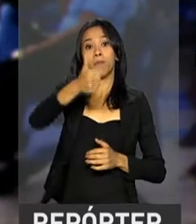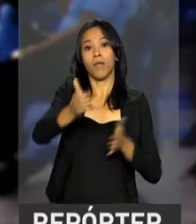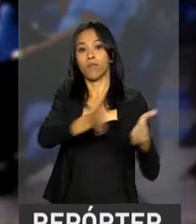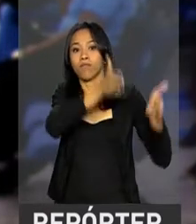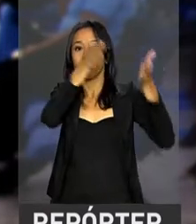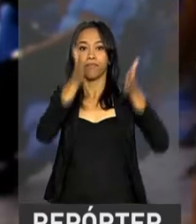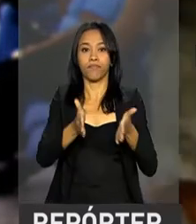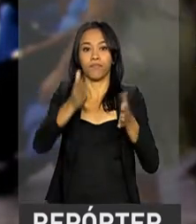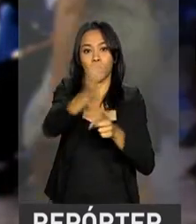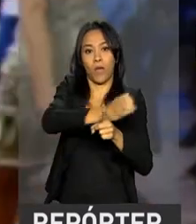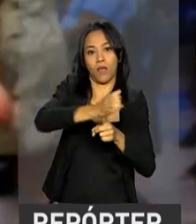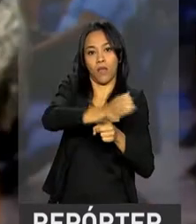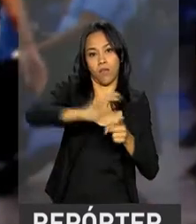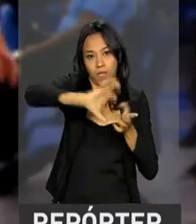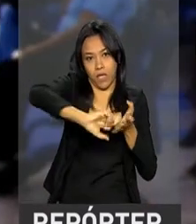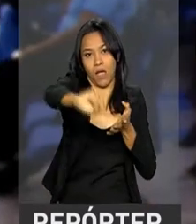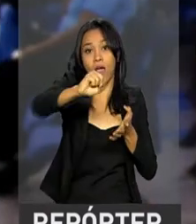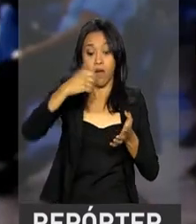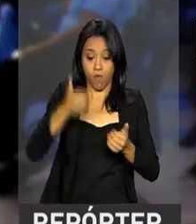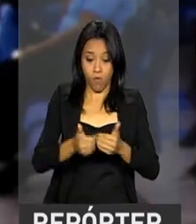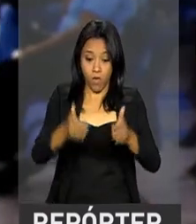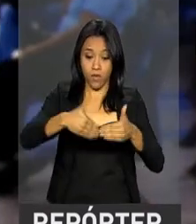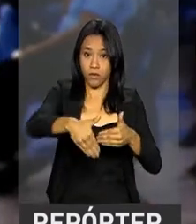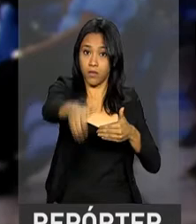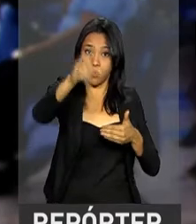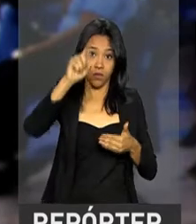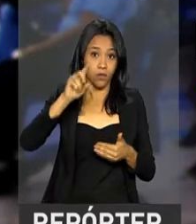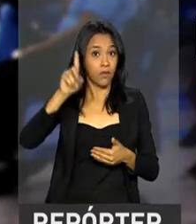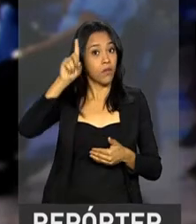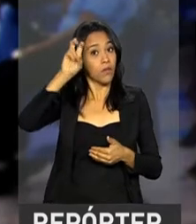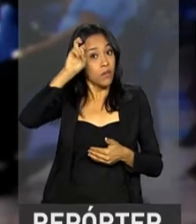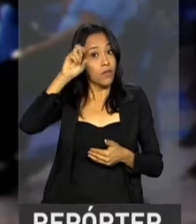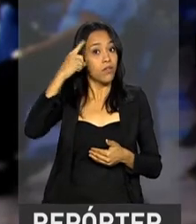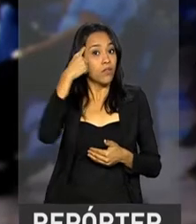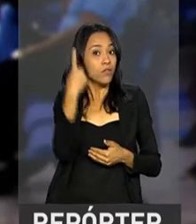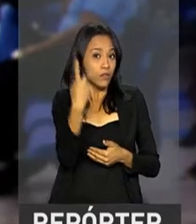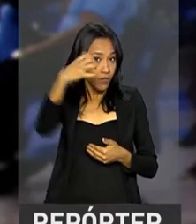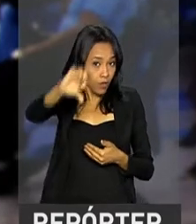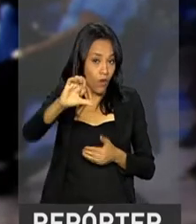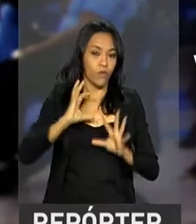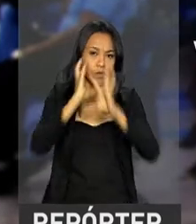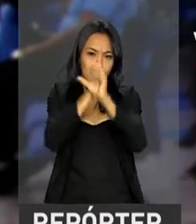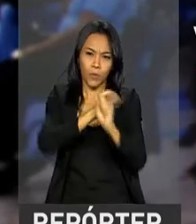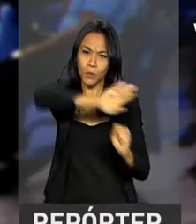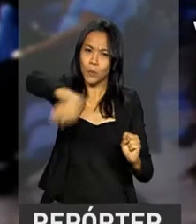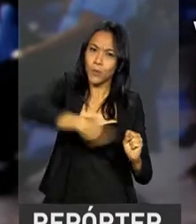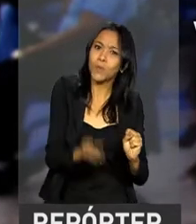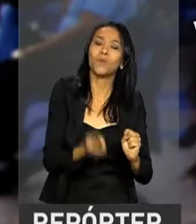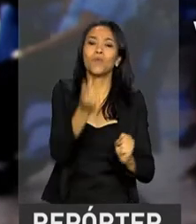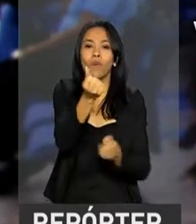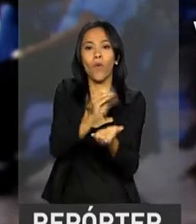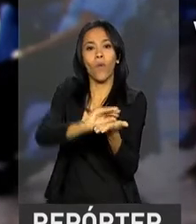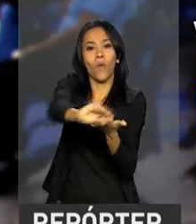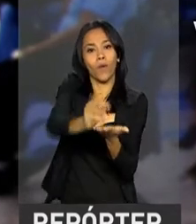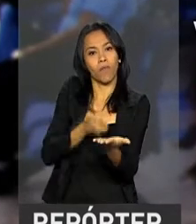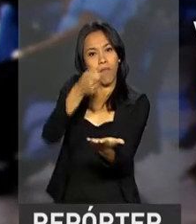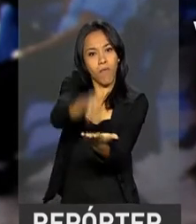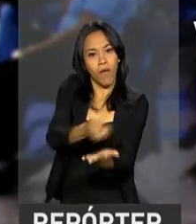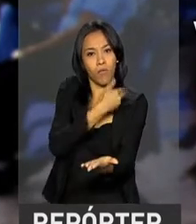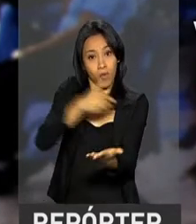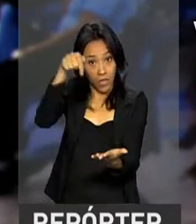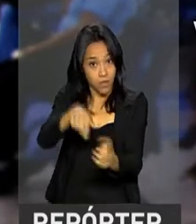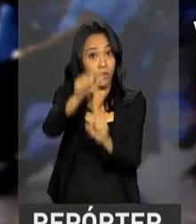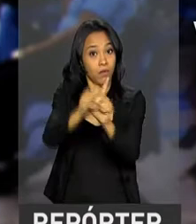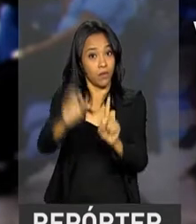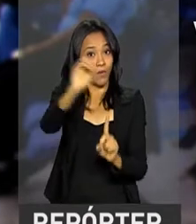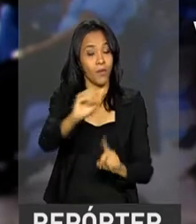o pagamento começa nesta quinta feira dia 19 e ao todo o valor disponibilizado pelo banco neste mês